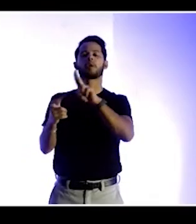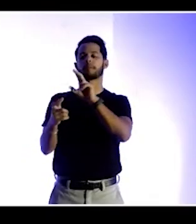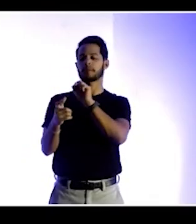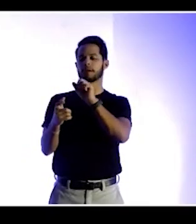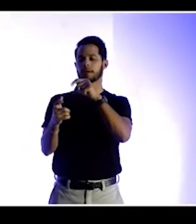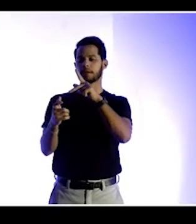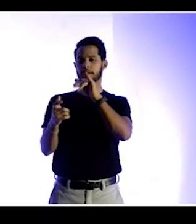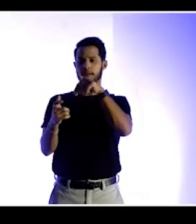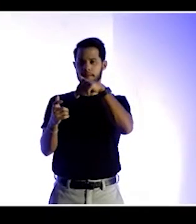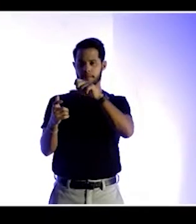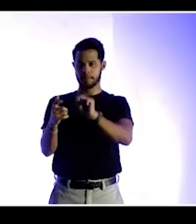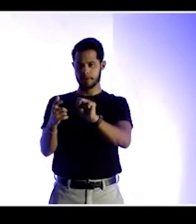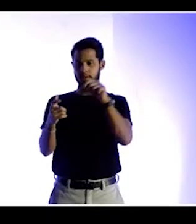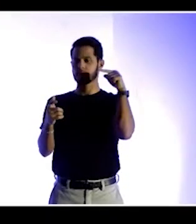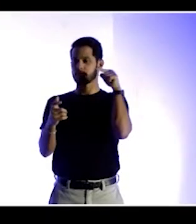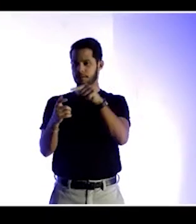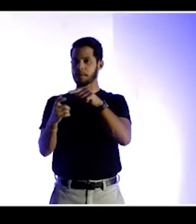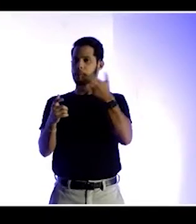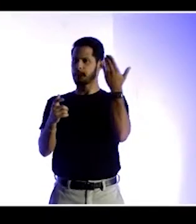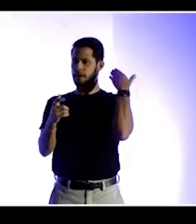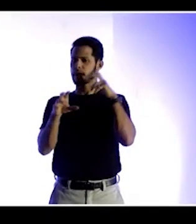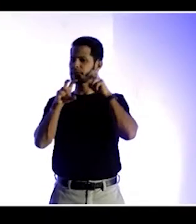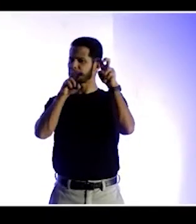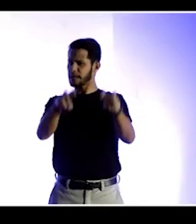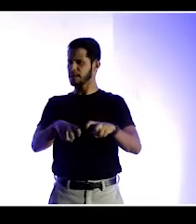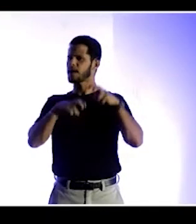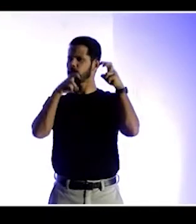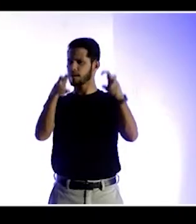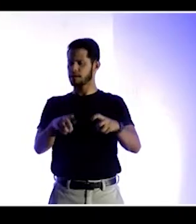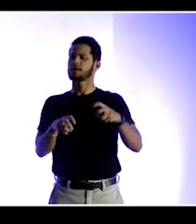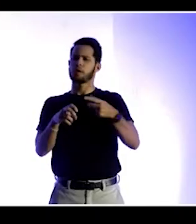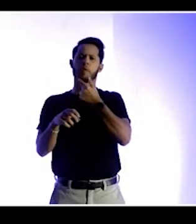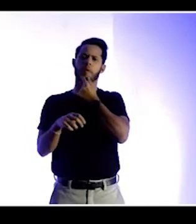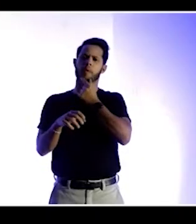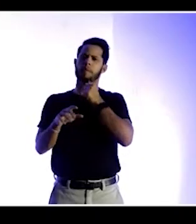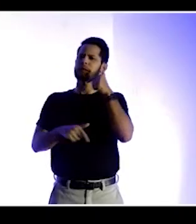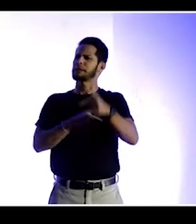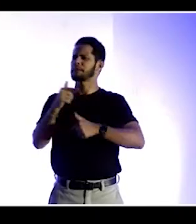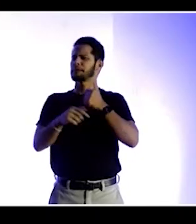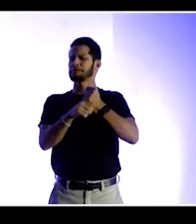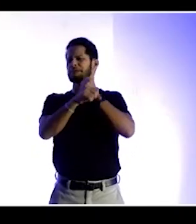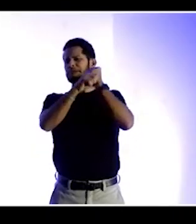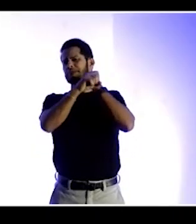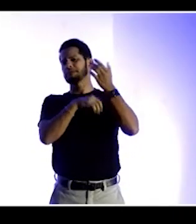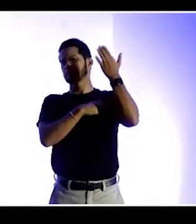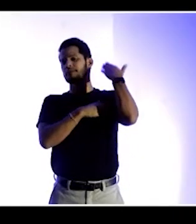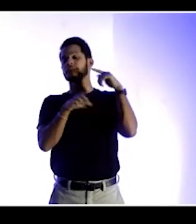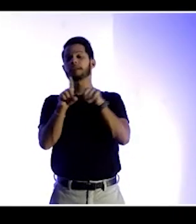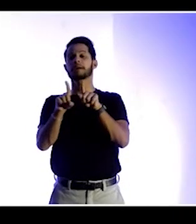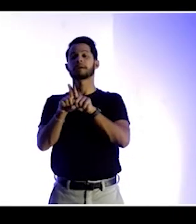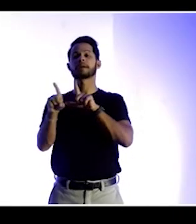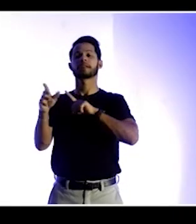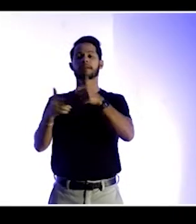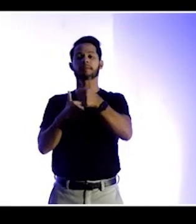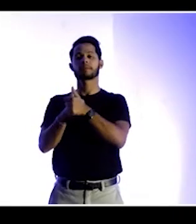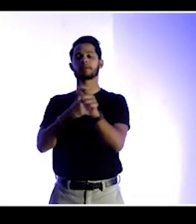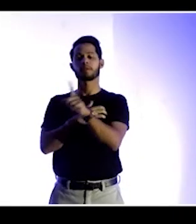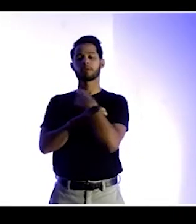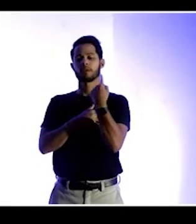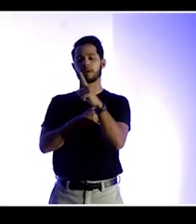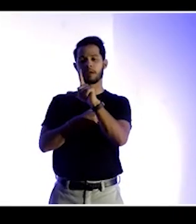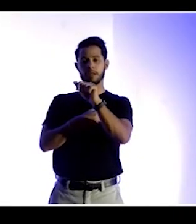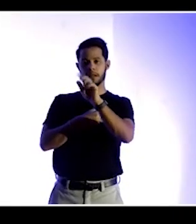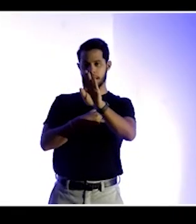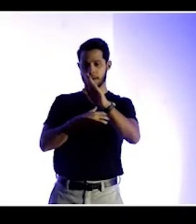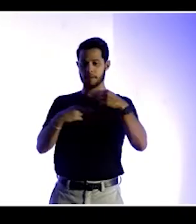fazenda com regime semiaberto, prisioneiros que trabalhavam aqui há muitas décadas, e aqui está o nosso laboratório, financiado pelo